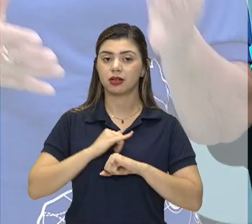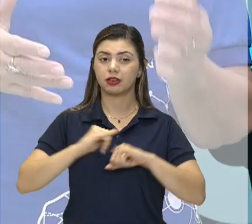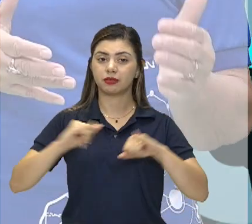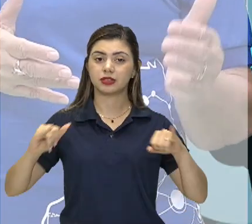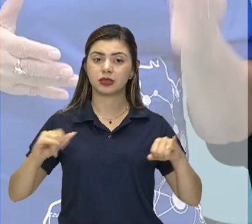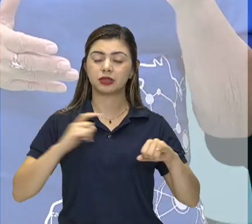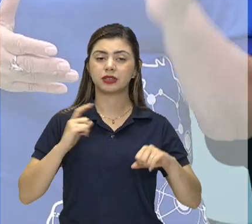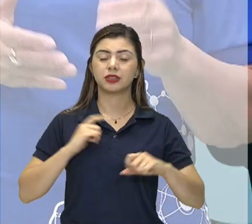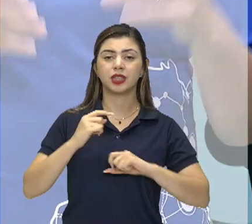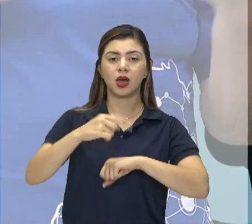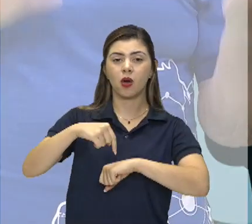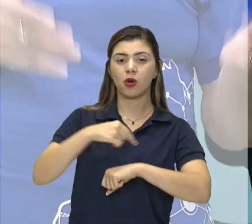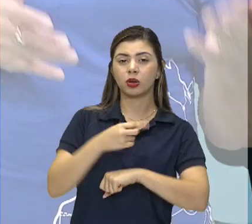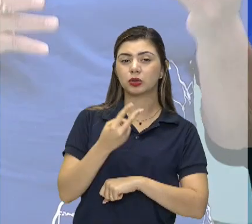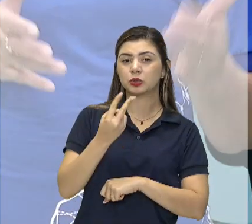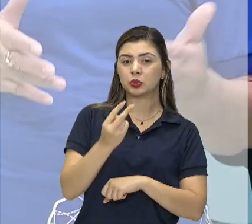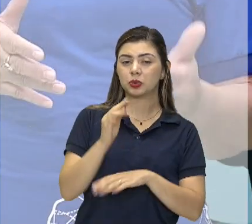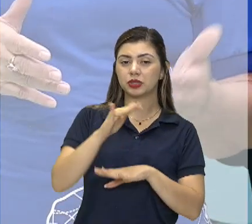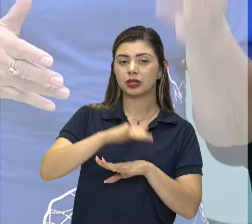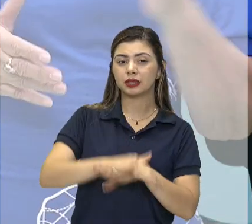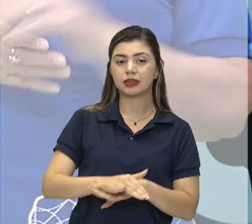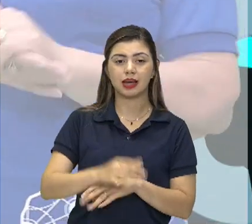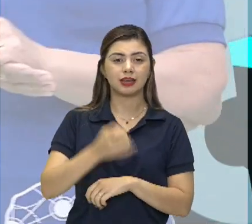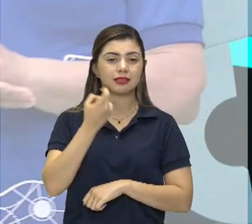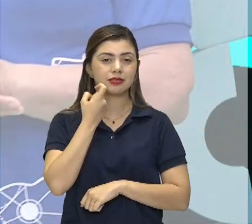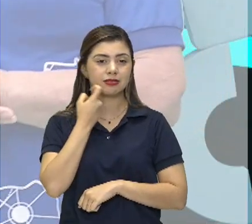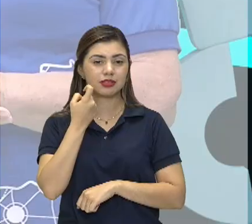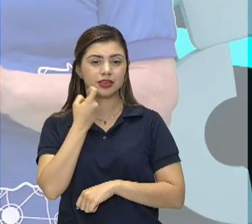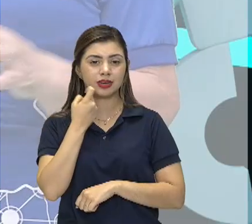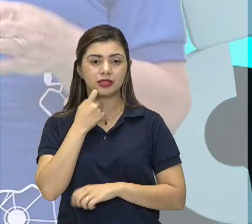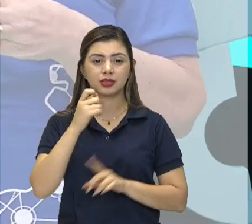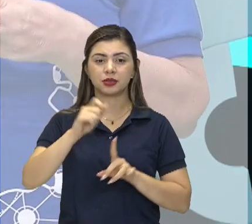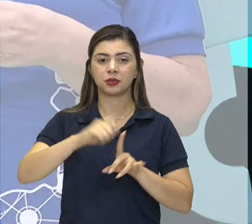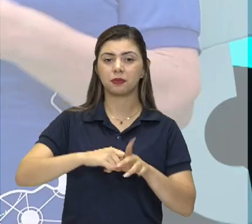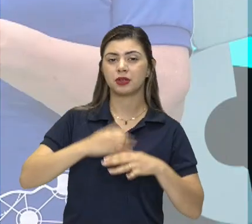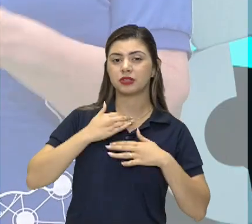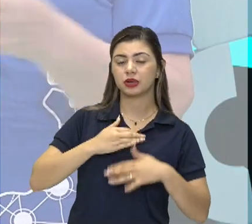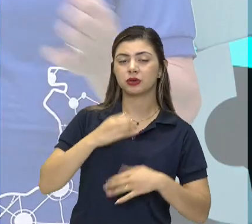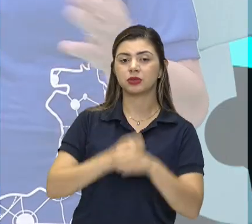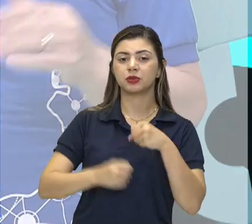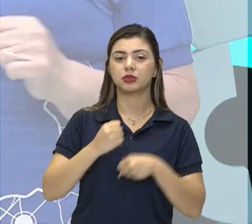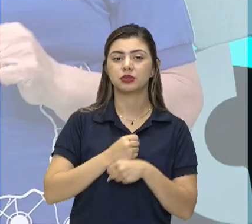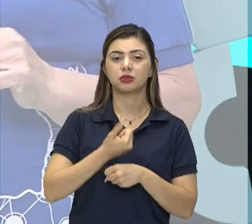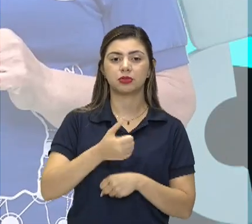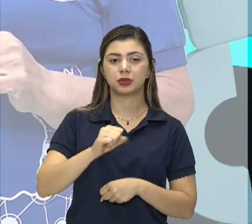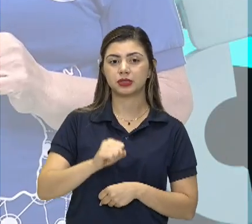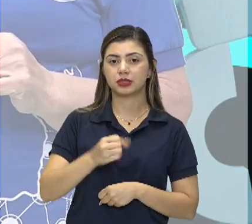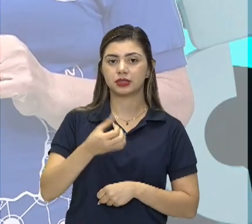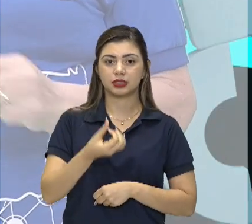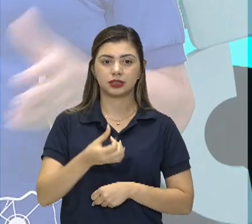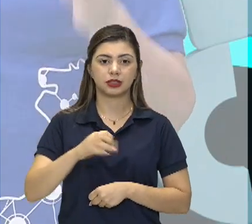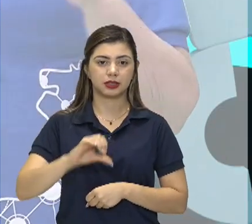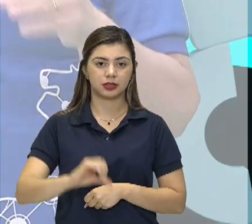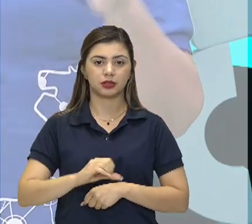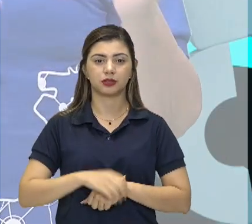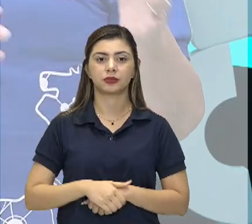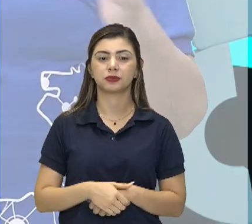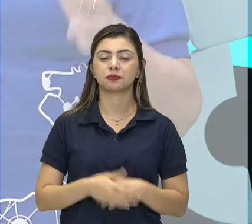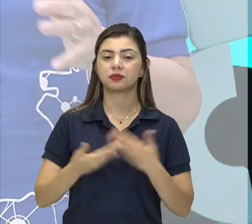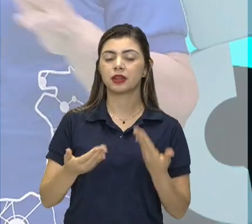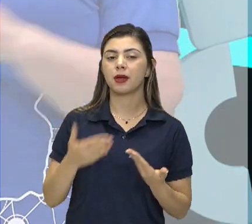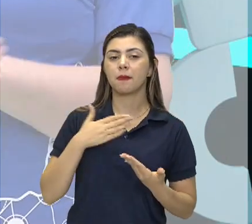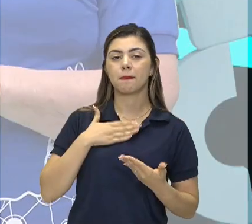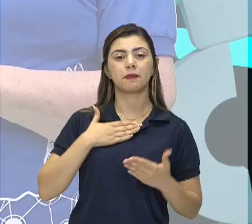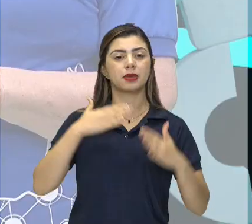2h da tarde de uma sexta-feira do mês de agosto de 1869, na minha